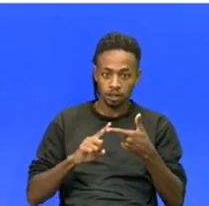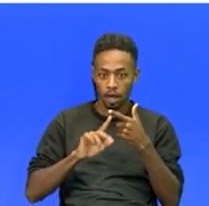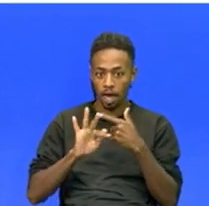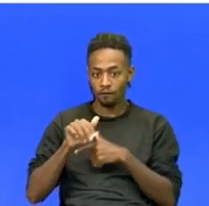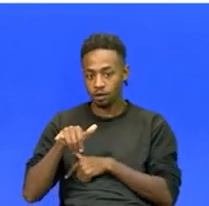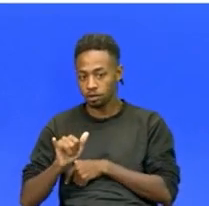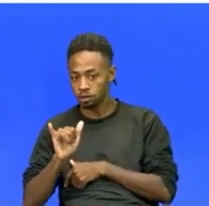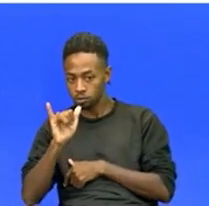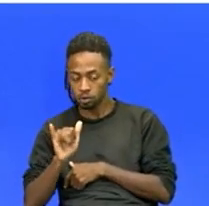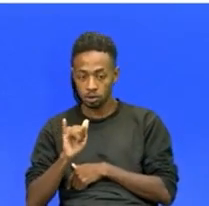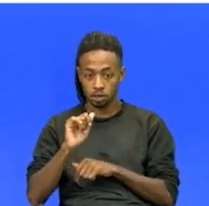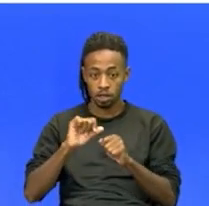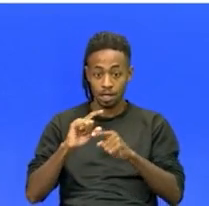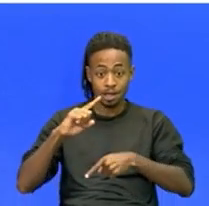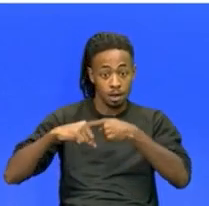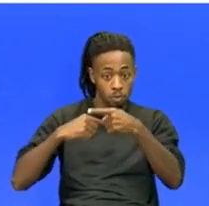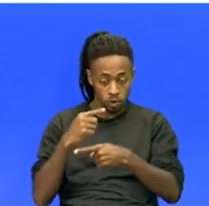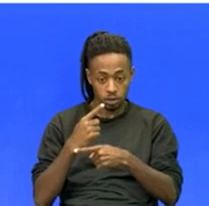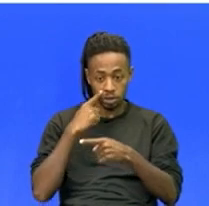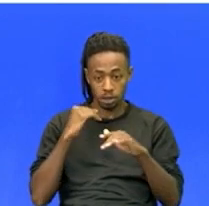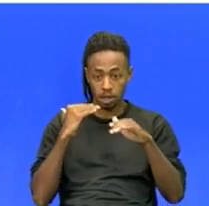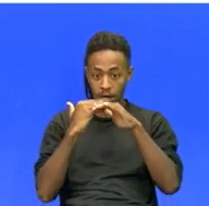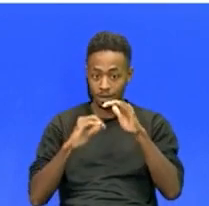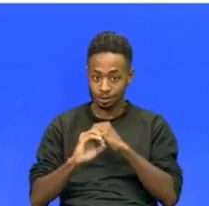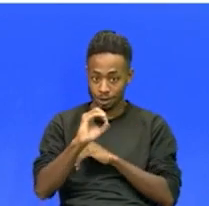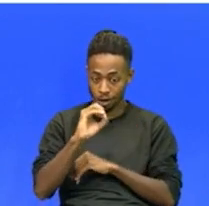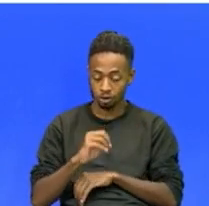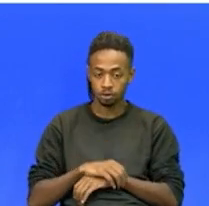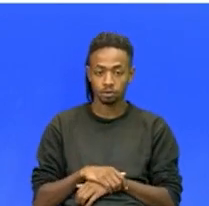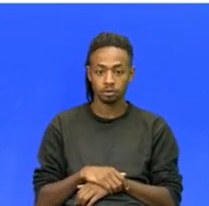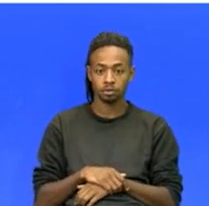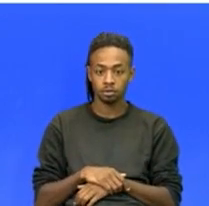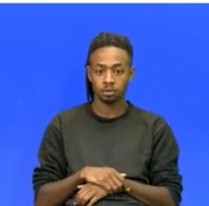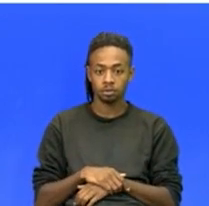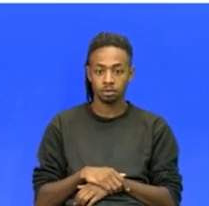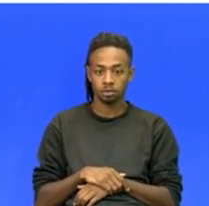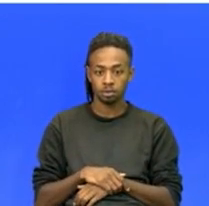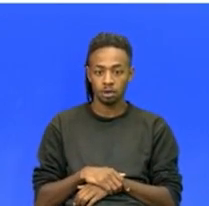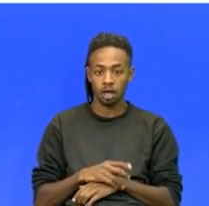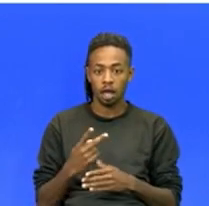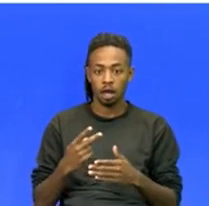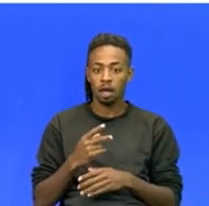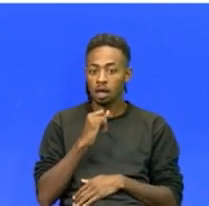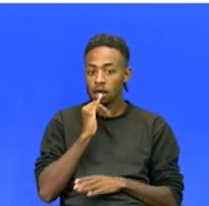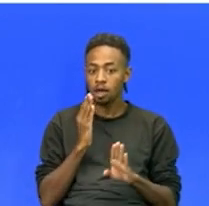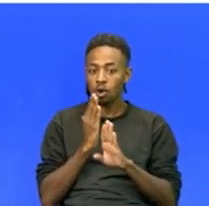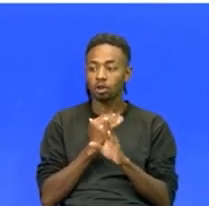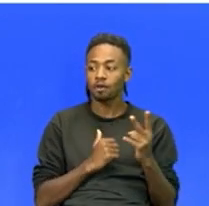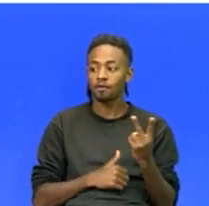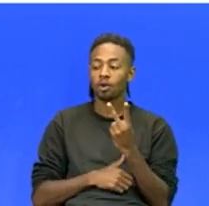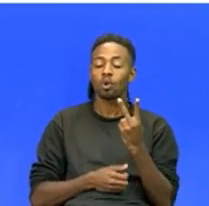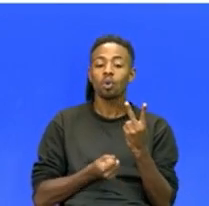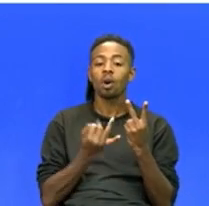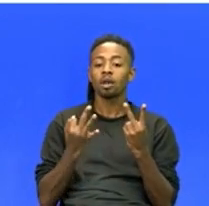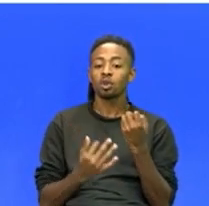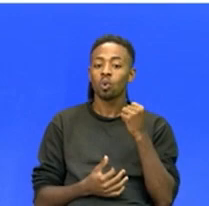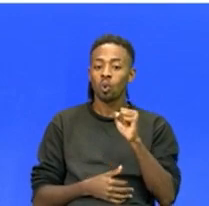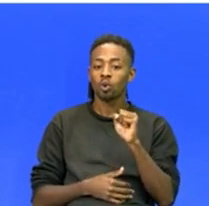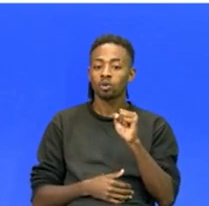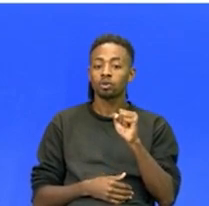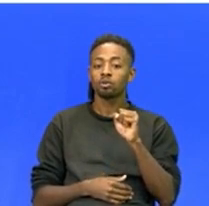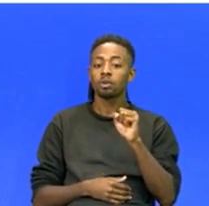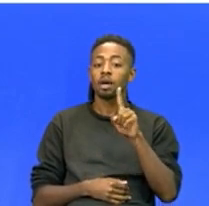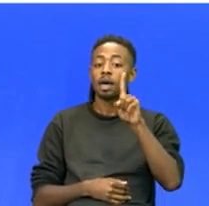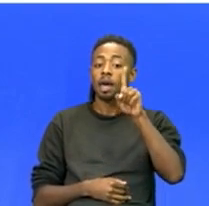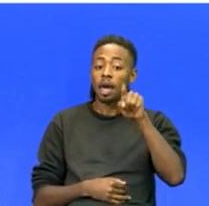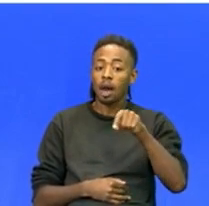de y, se você depois disso igualar a 0, você com um determinante encontra o valor de 8, que é maior que